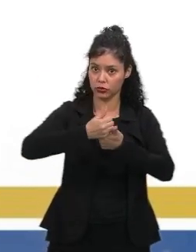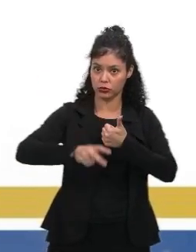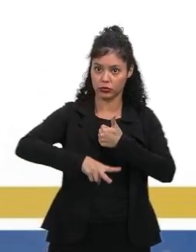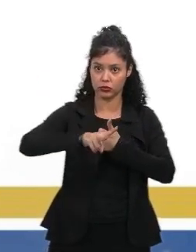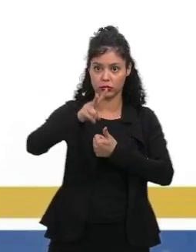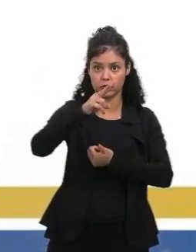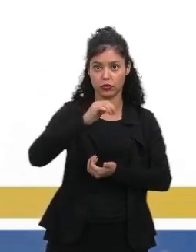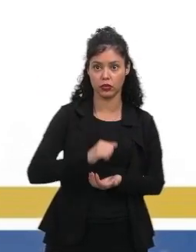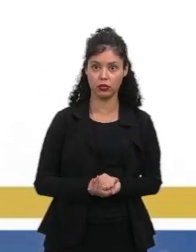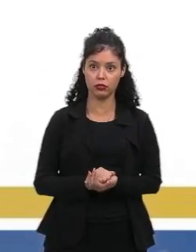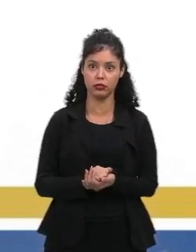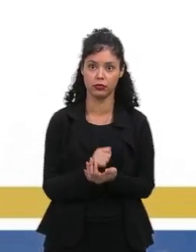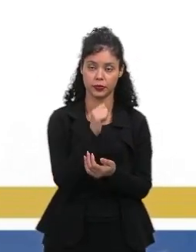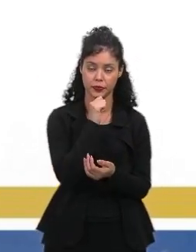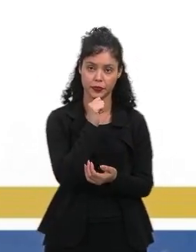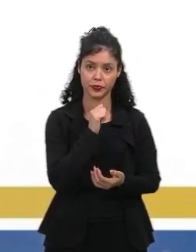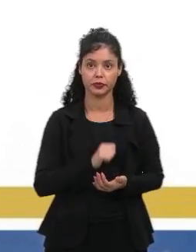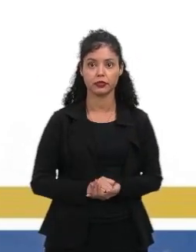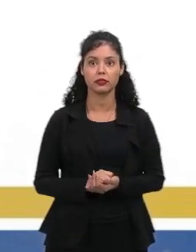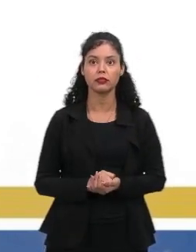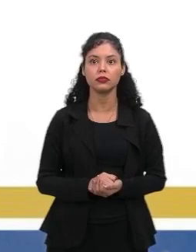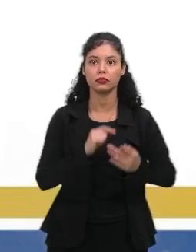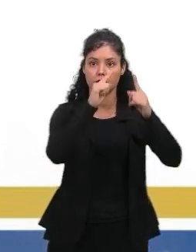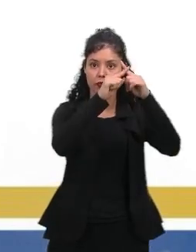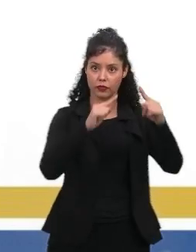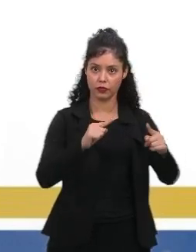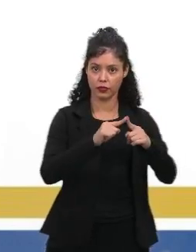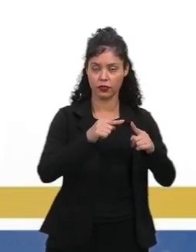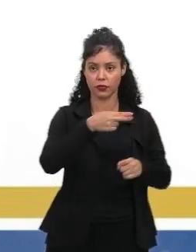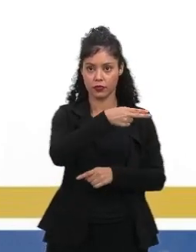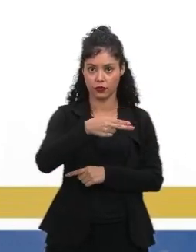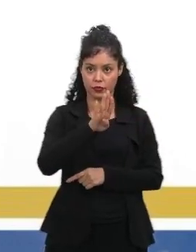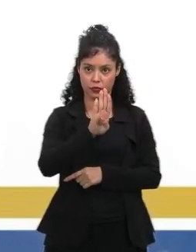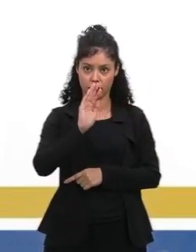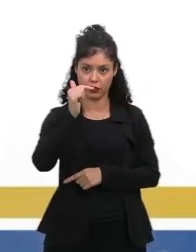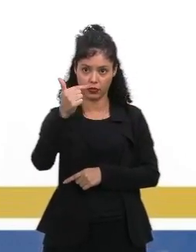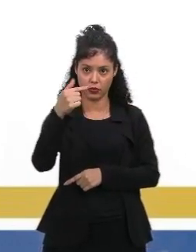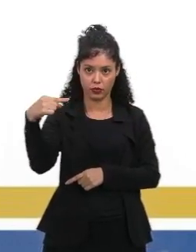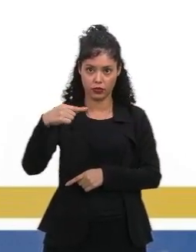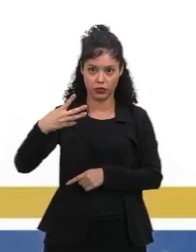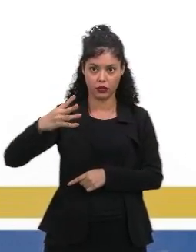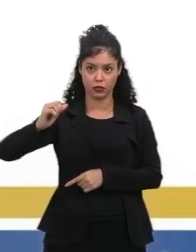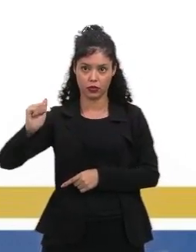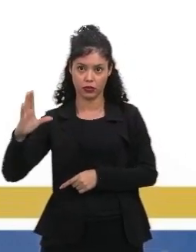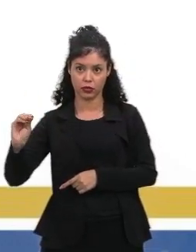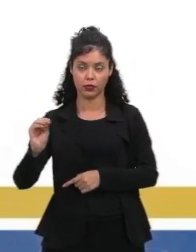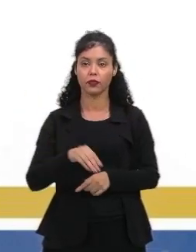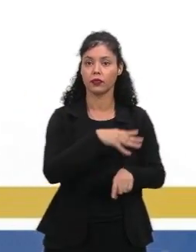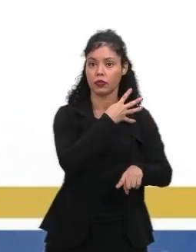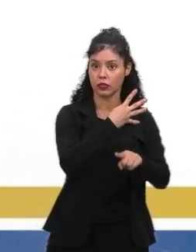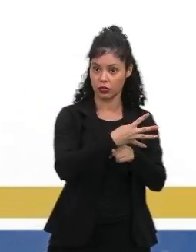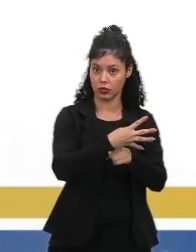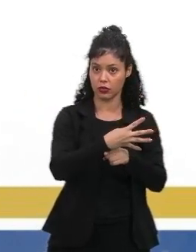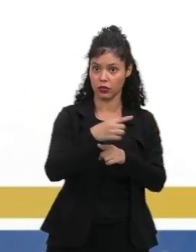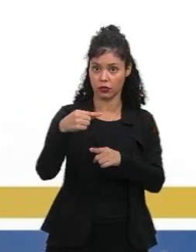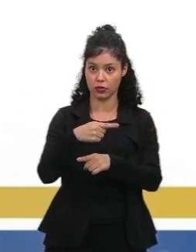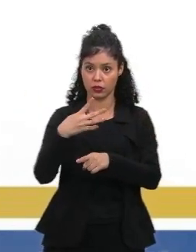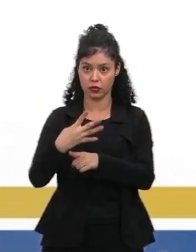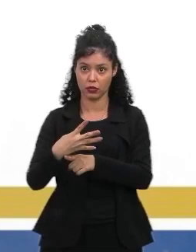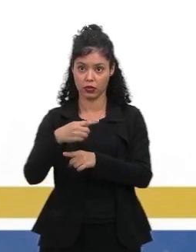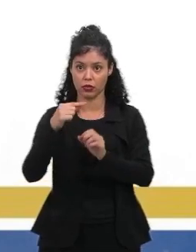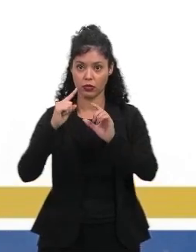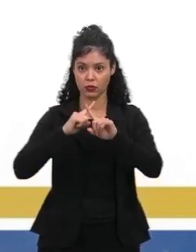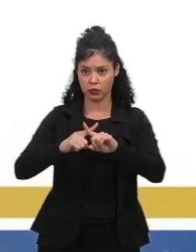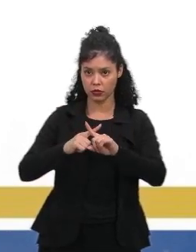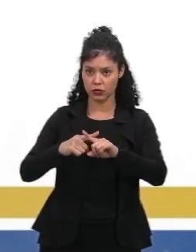né? Substitui aqui, eu tenho o quê? O b, que é igual a 2. Se ele está ao quadrado, 2 ao quadrado é igual a 4.